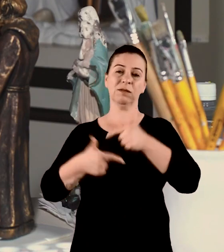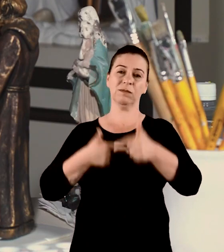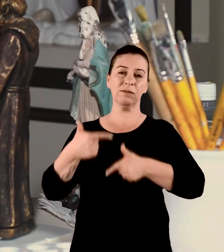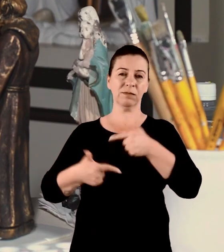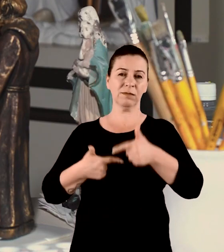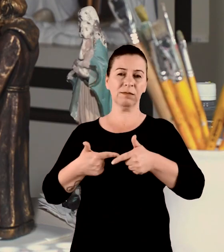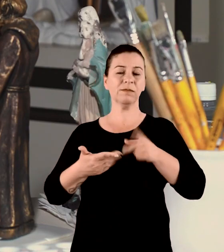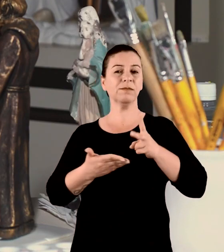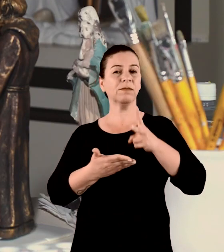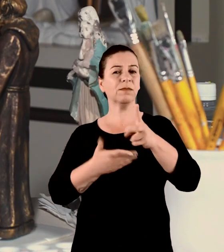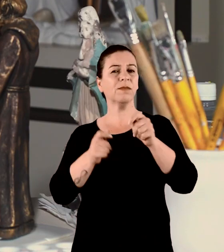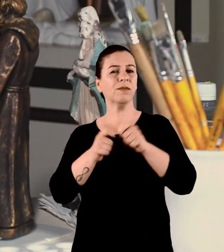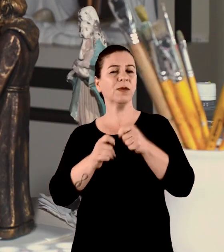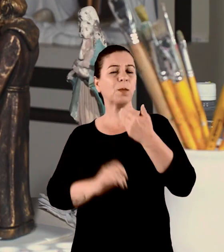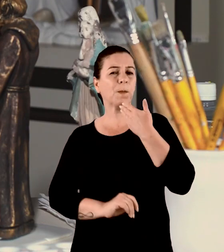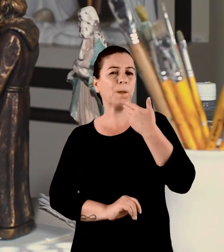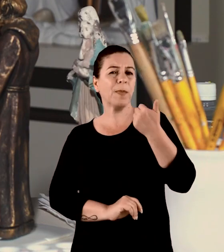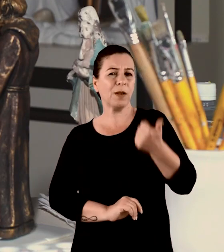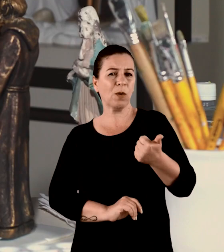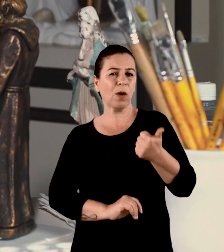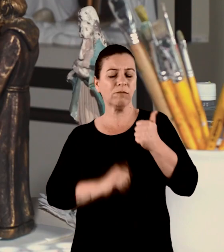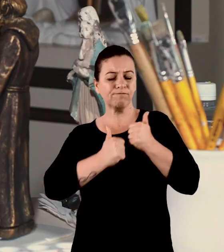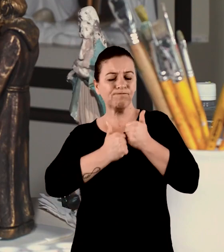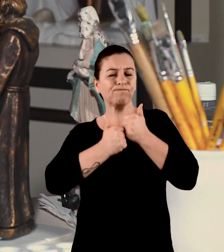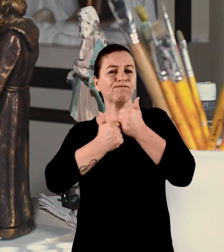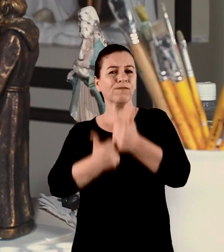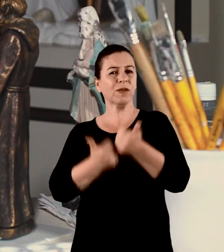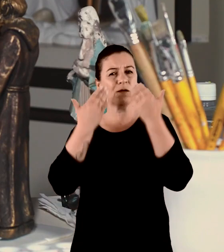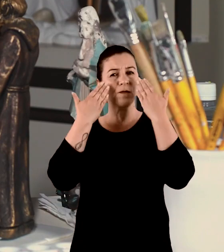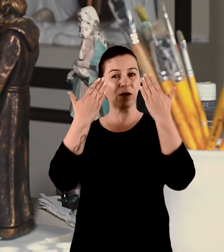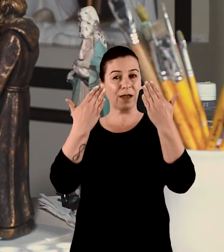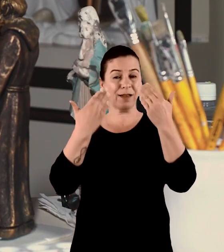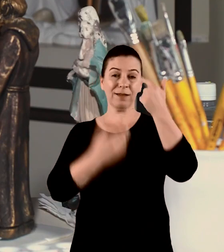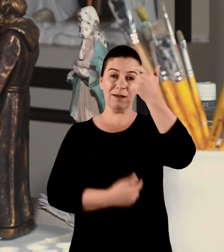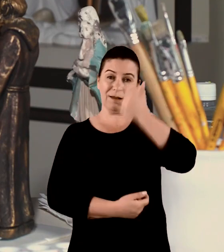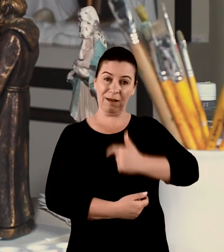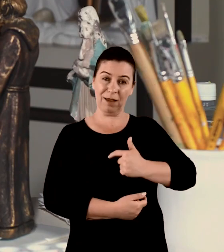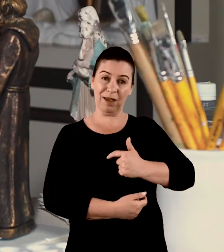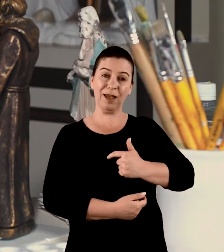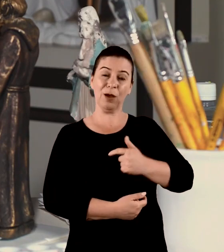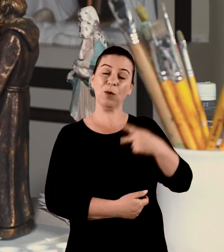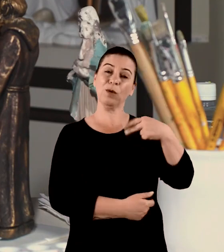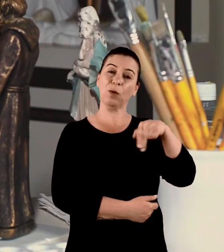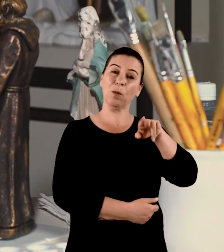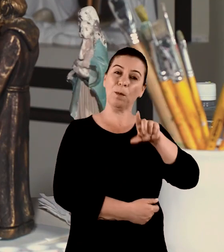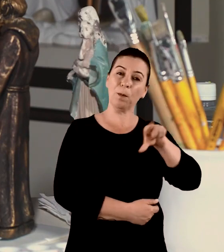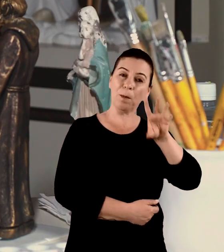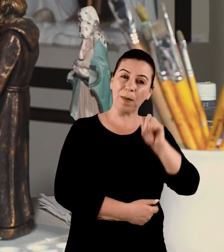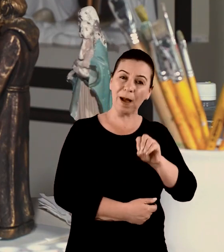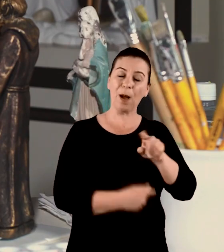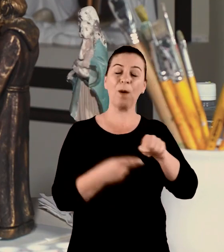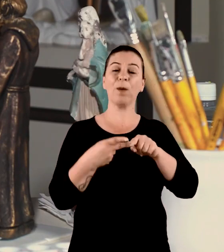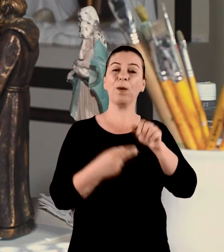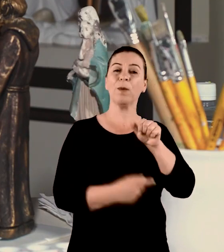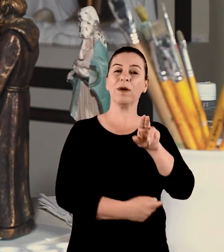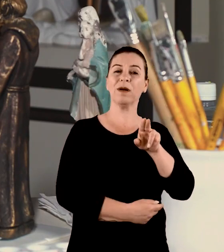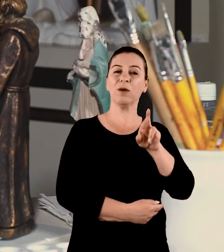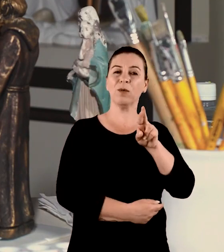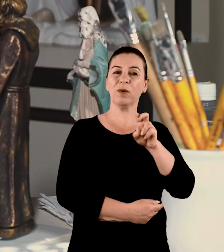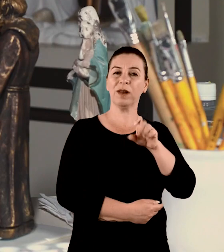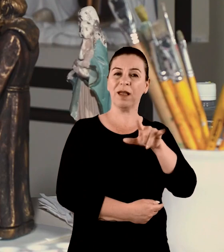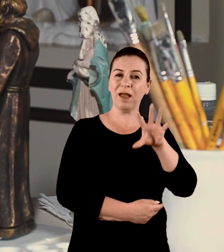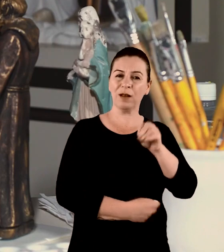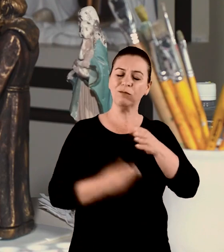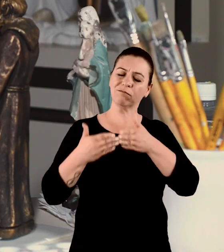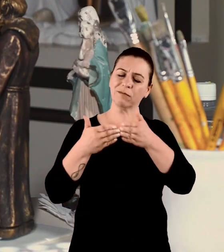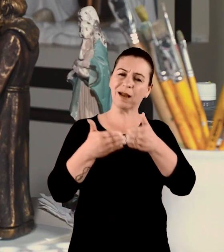continuar a trabalhar, é continuar a fazer o meu melhor. Seguir em frente, eu, o seu Aurélio, o seu Paulinho, em